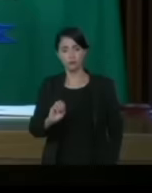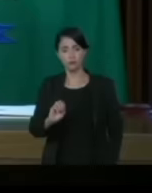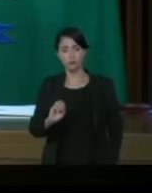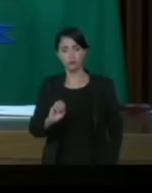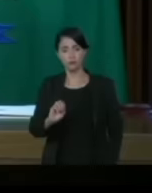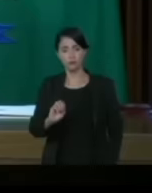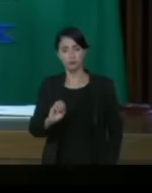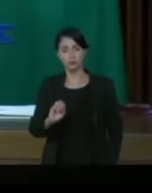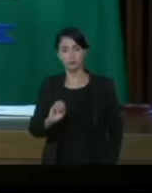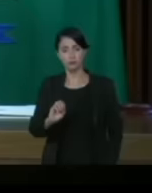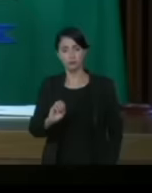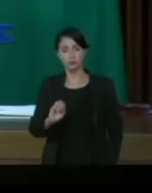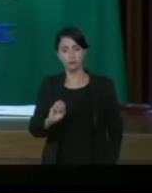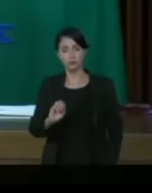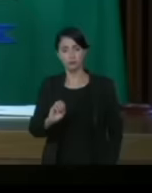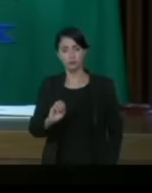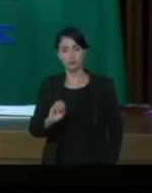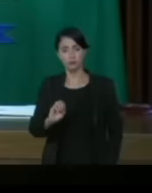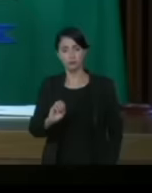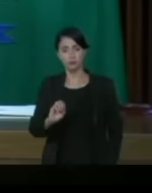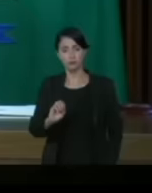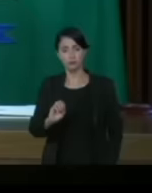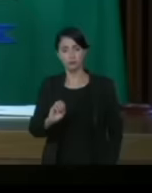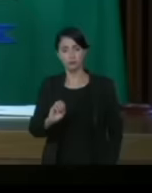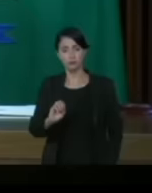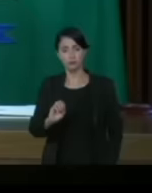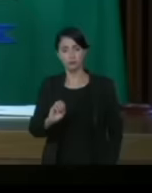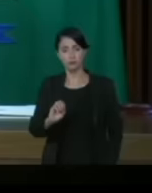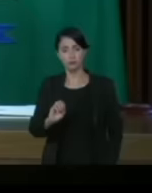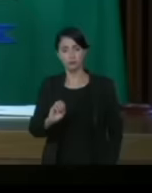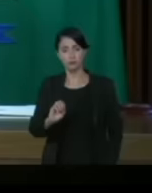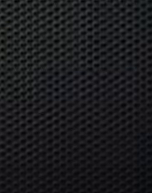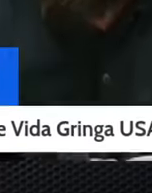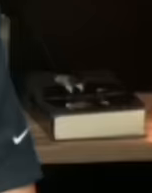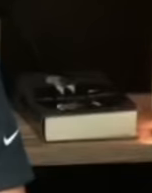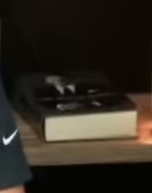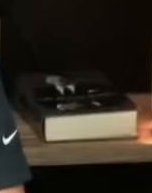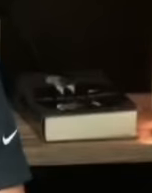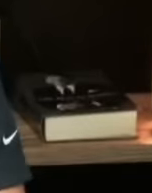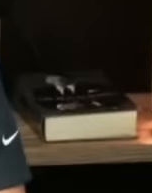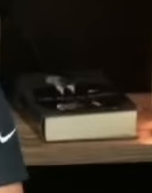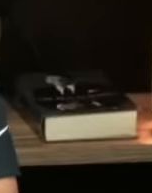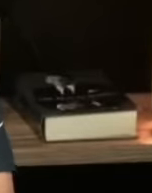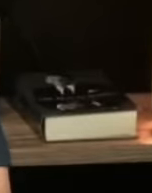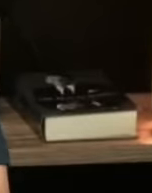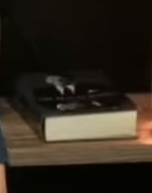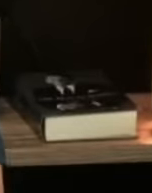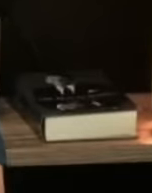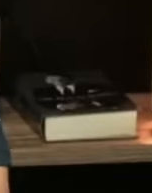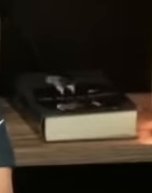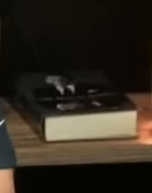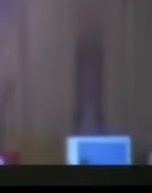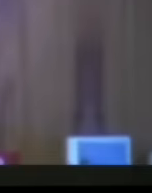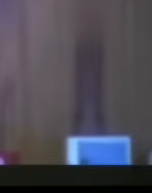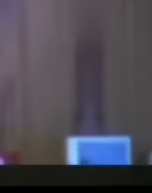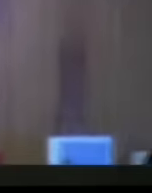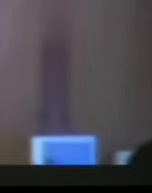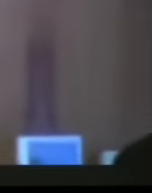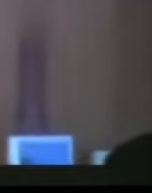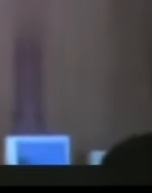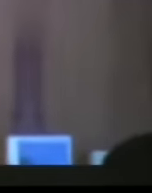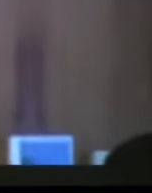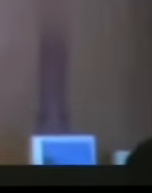querendo Ender bandido Uau tá bom Me engana que eu gosto Tá me engana que eu gosto